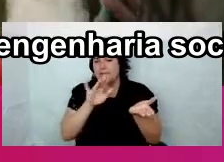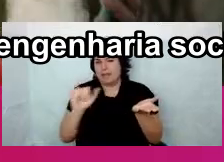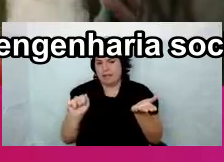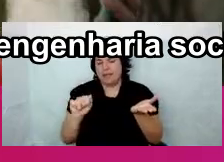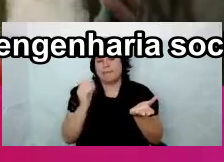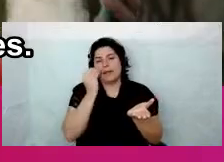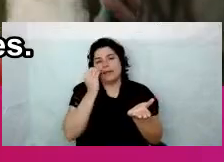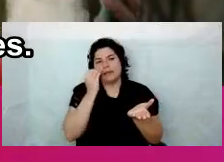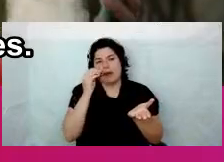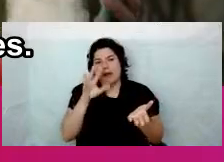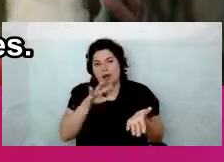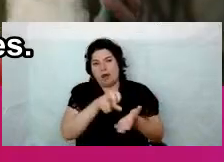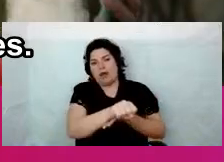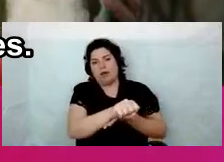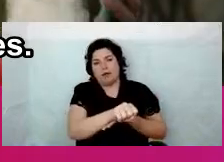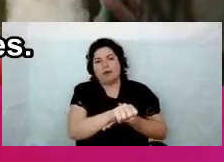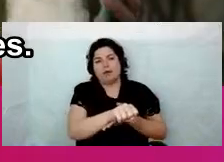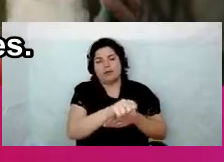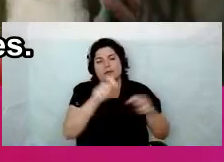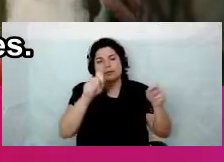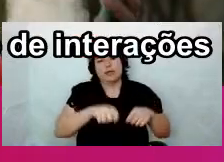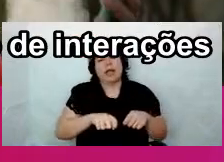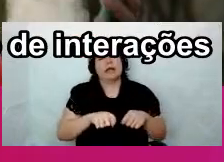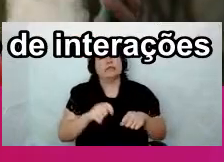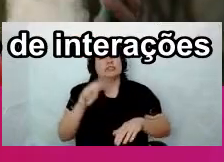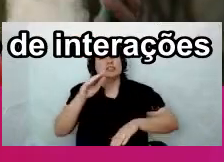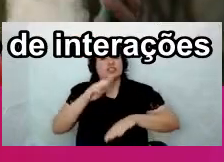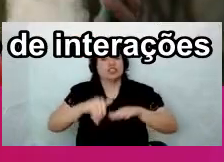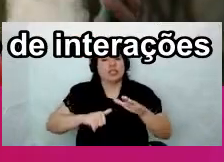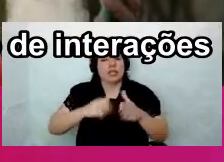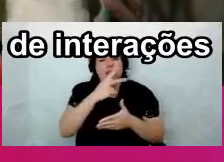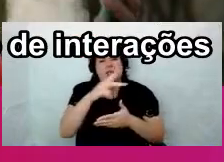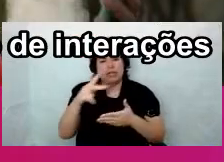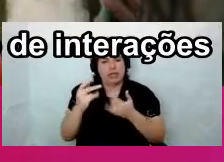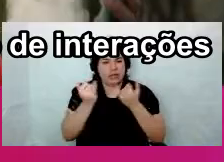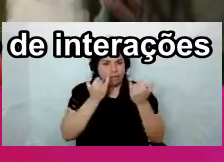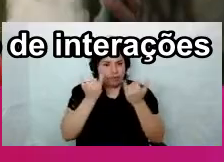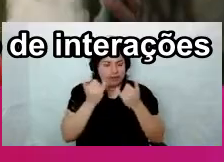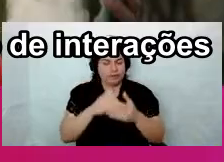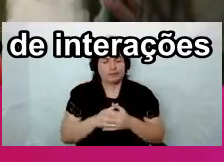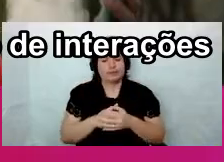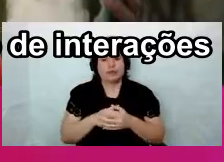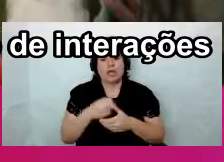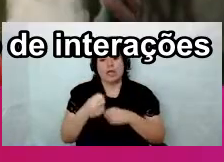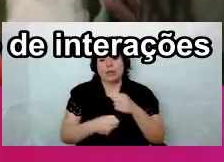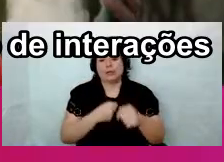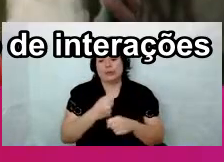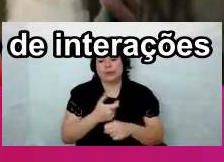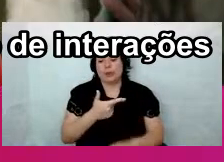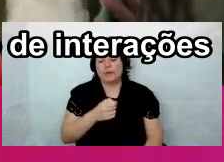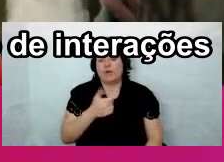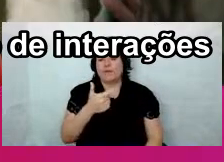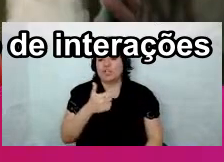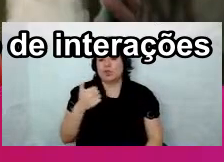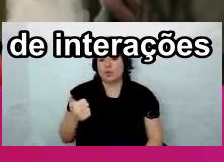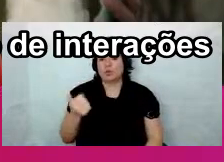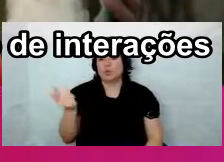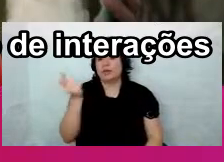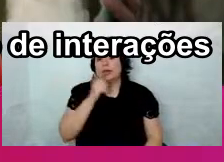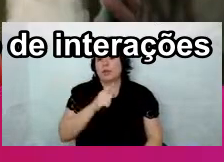tentar fazer engenharia social e retirar dados de clientes. Em 2021, a gente alcançou aí 1,3